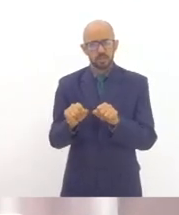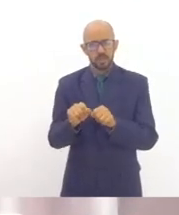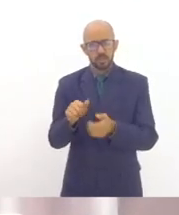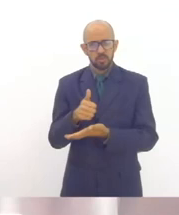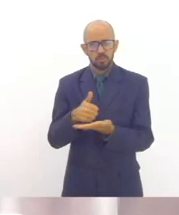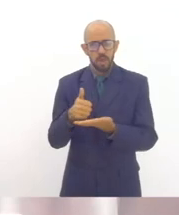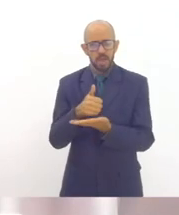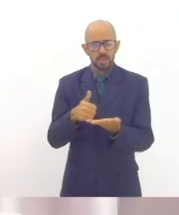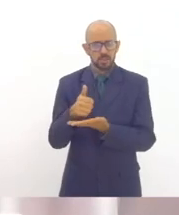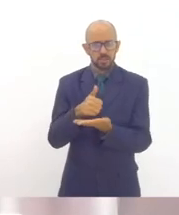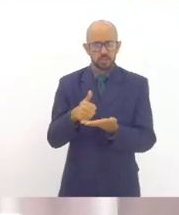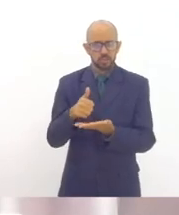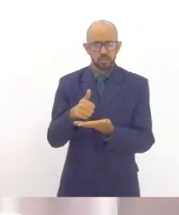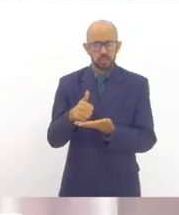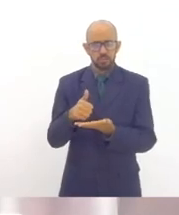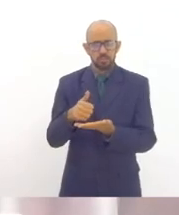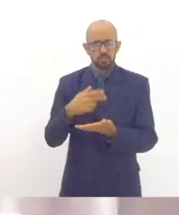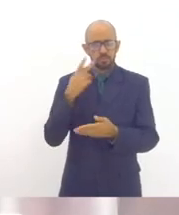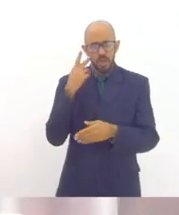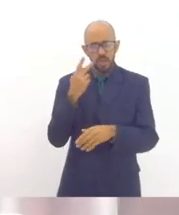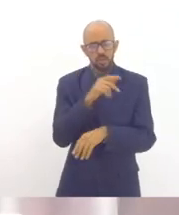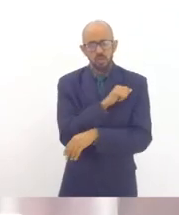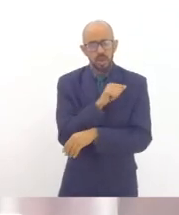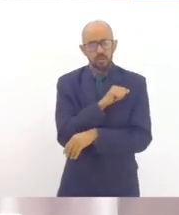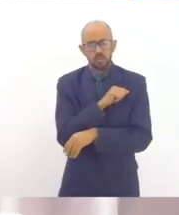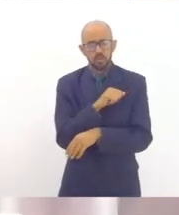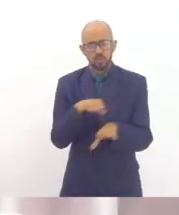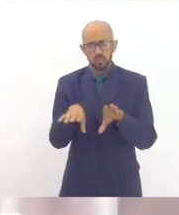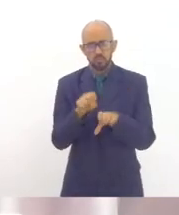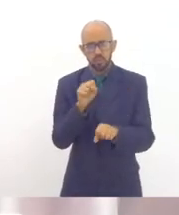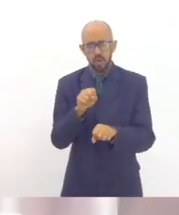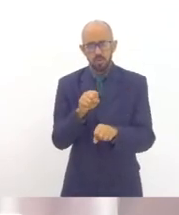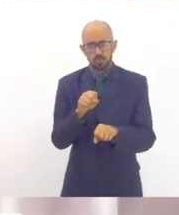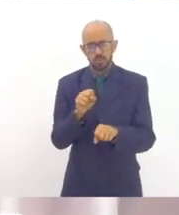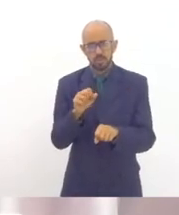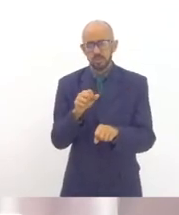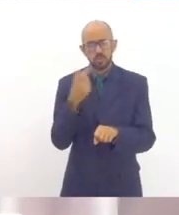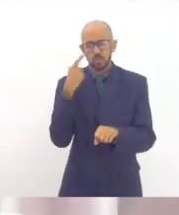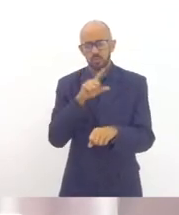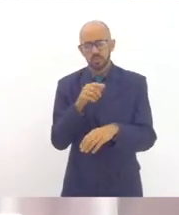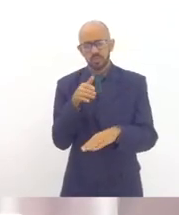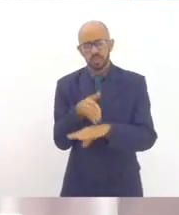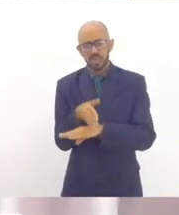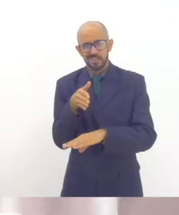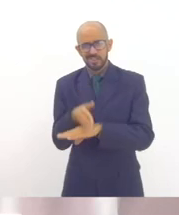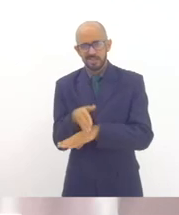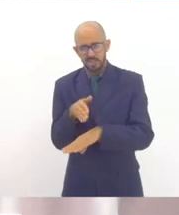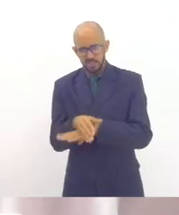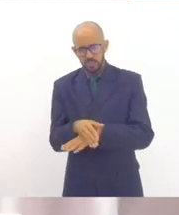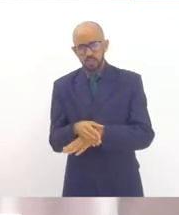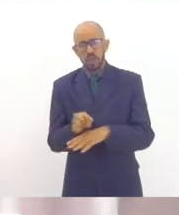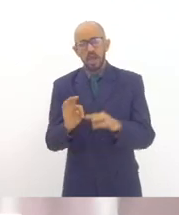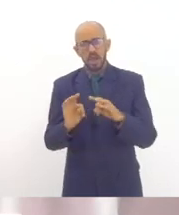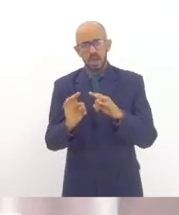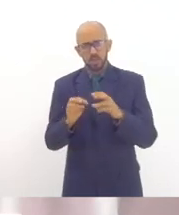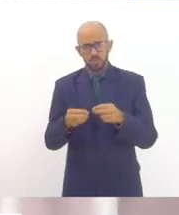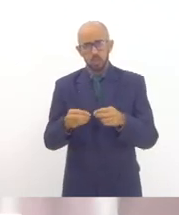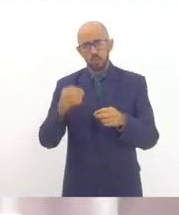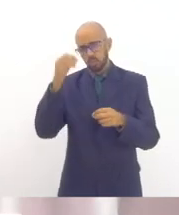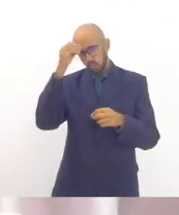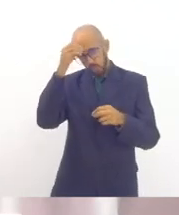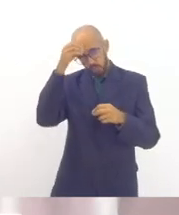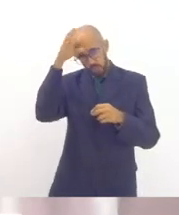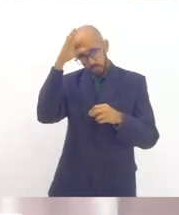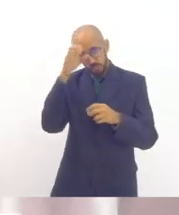formativo e fazendo com que o aluno conclua a educação básica sem ter tido acesso a conhecimento socialmente produzido,